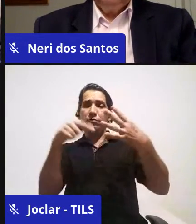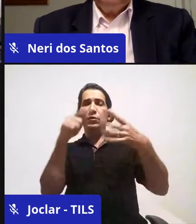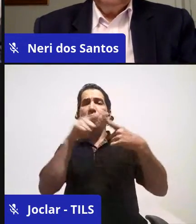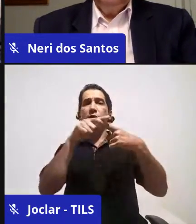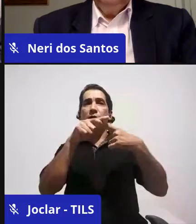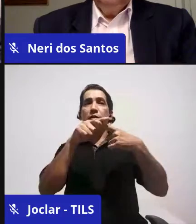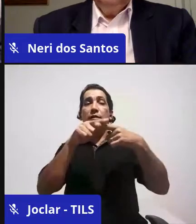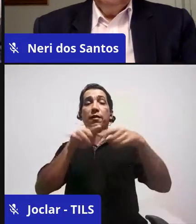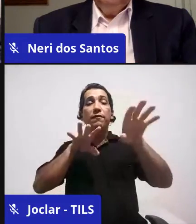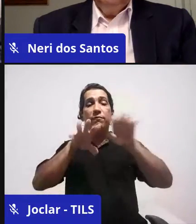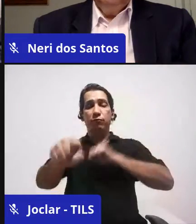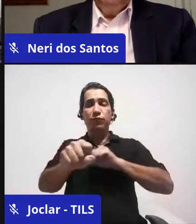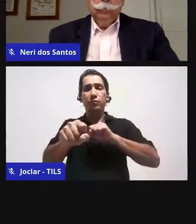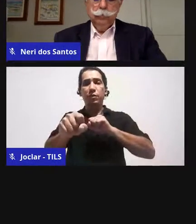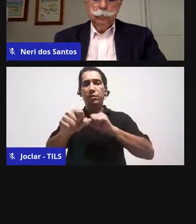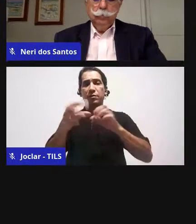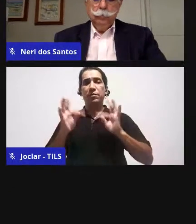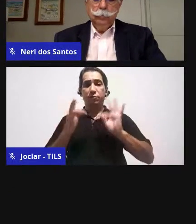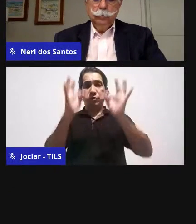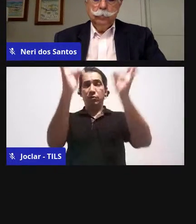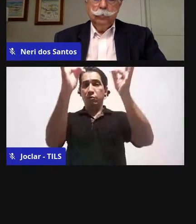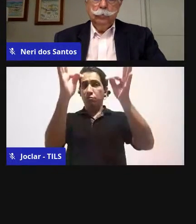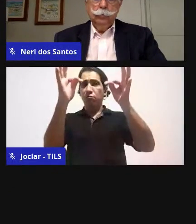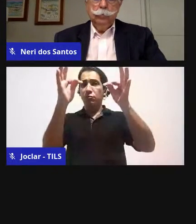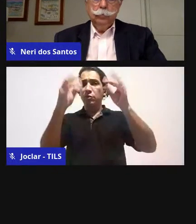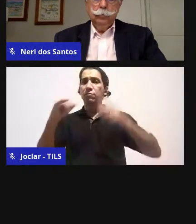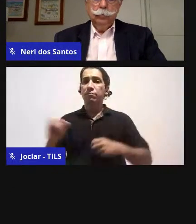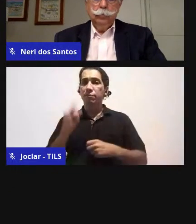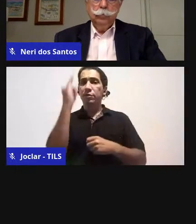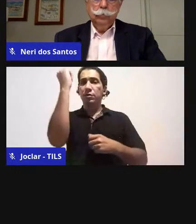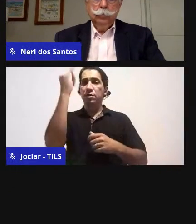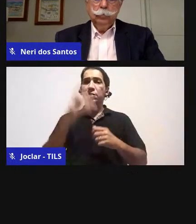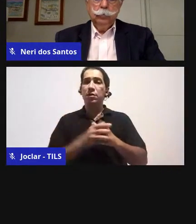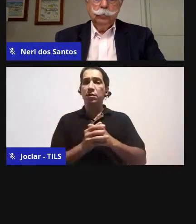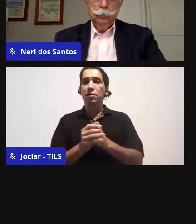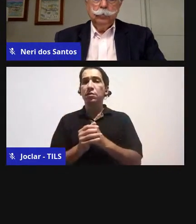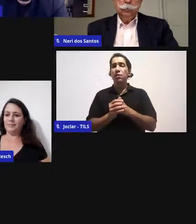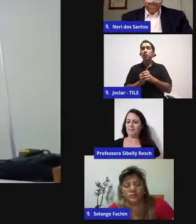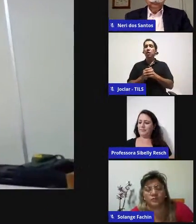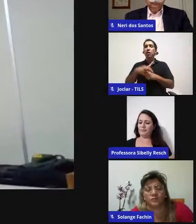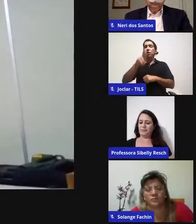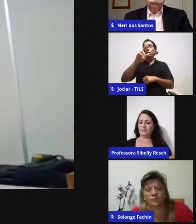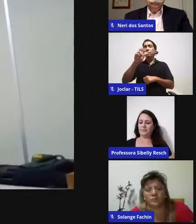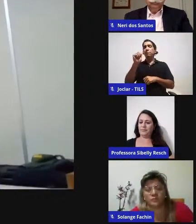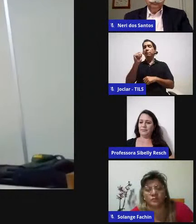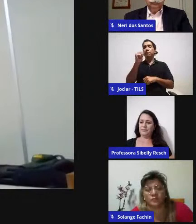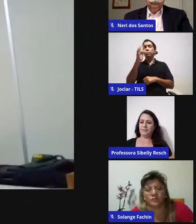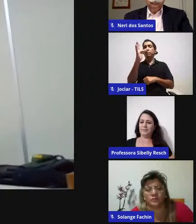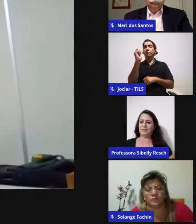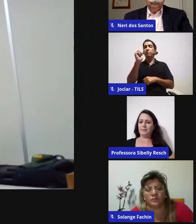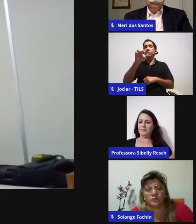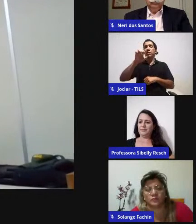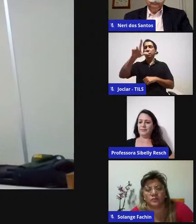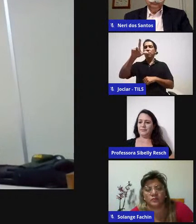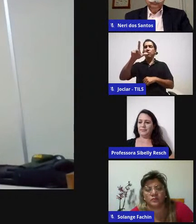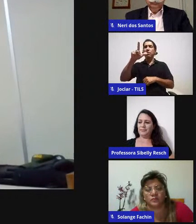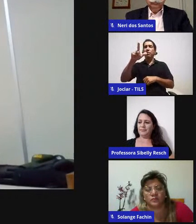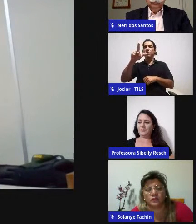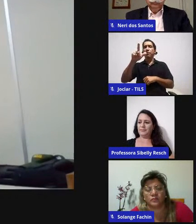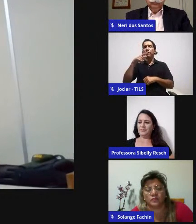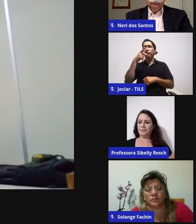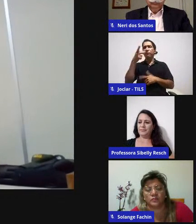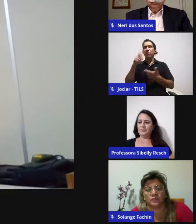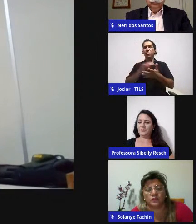tecnológica em si, que é muito importante. Não sei se foi o Rafael ou o próprio professor Neri que comentou algo desse tipo, né?